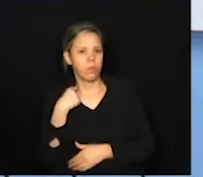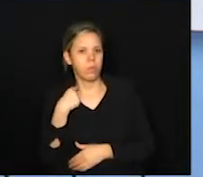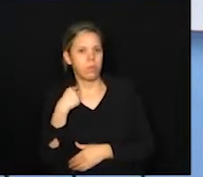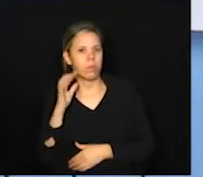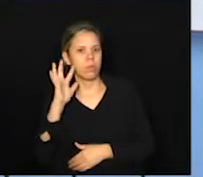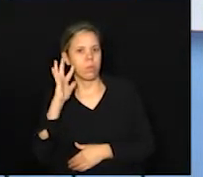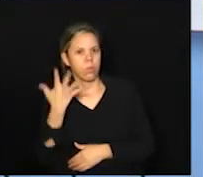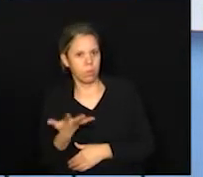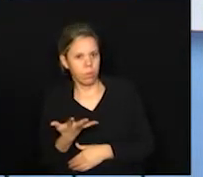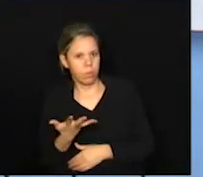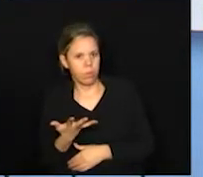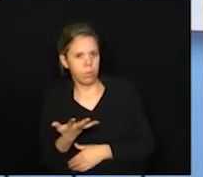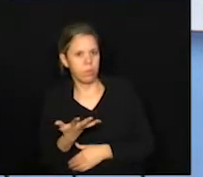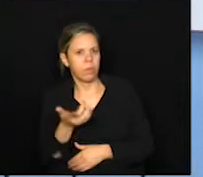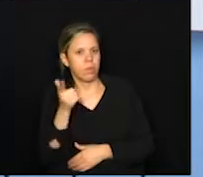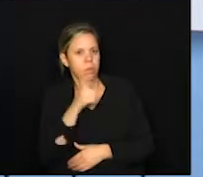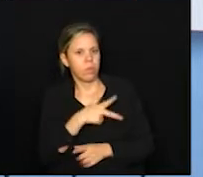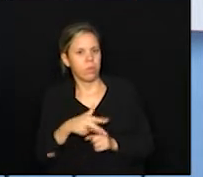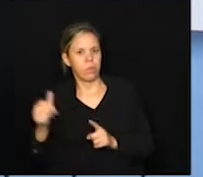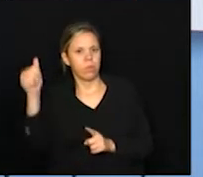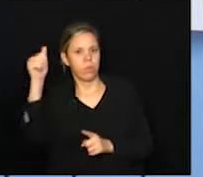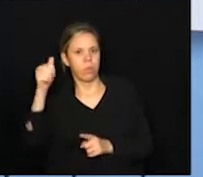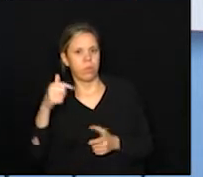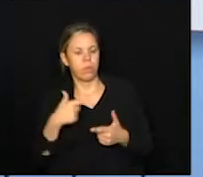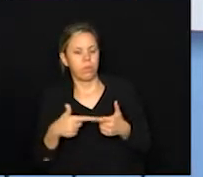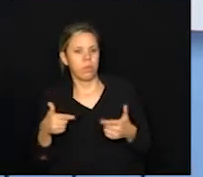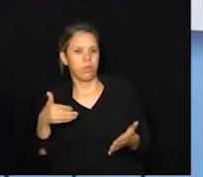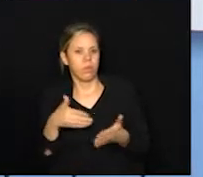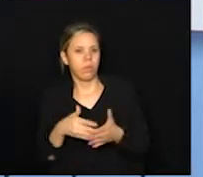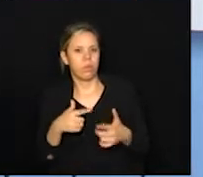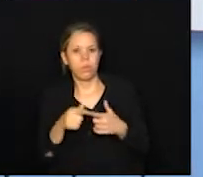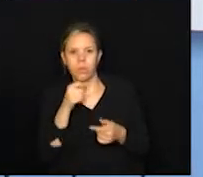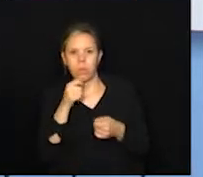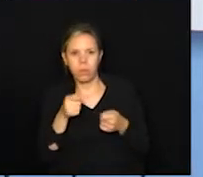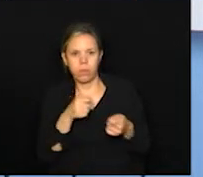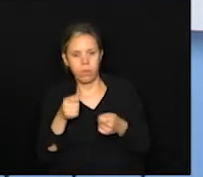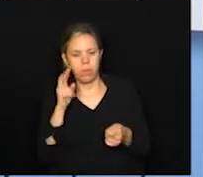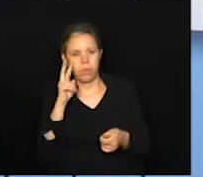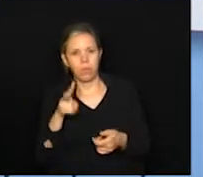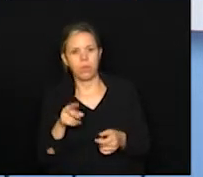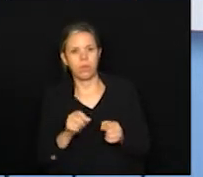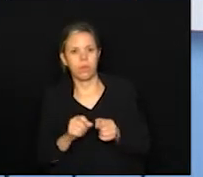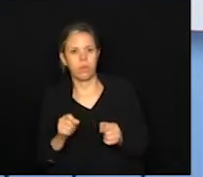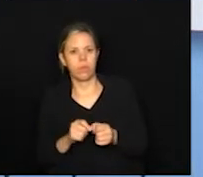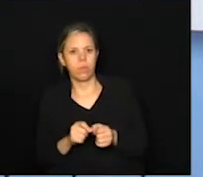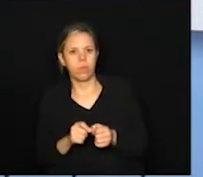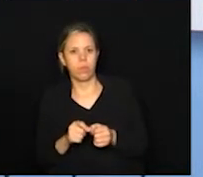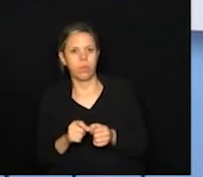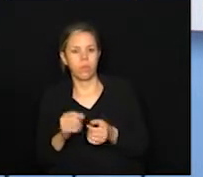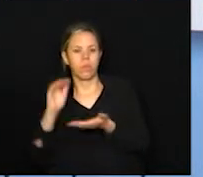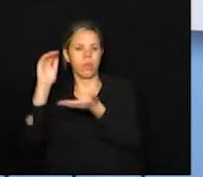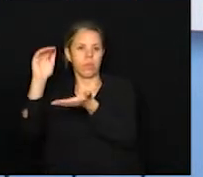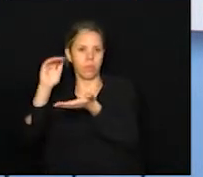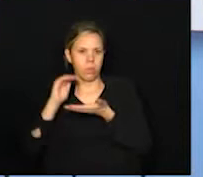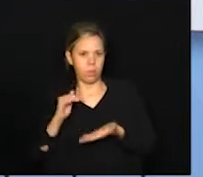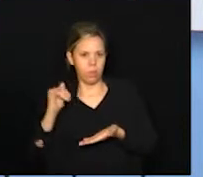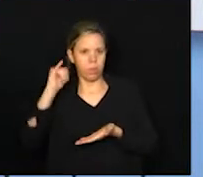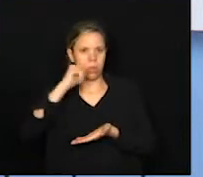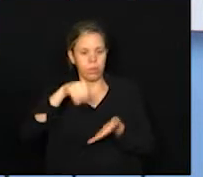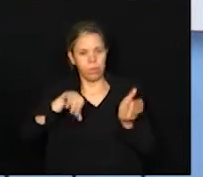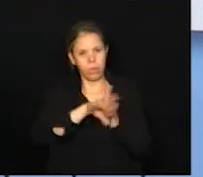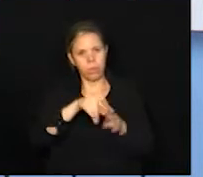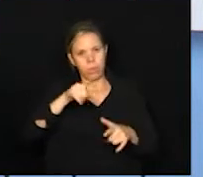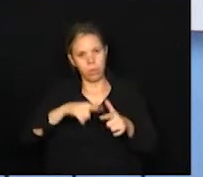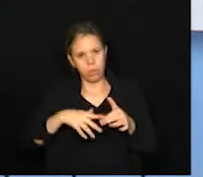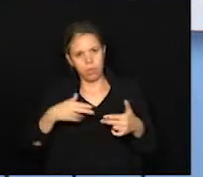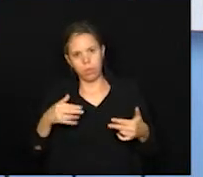seja resolvida em função de alguns problemas que nós estamos tendo com a importação desses insumos devido